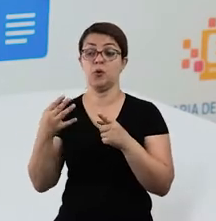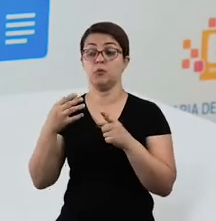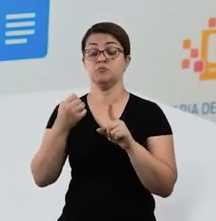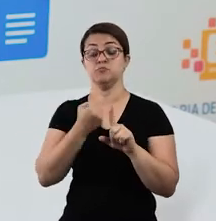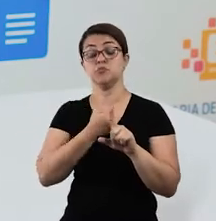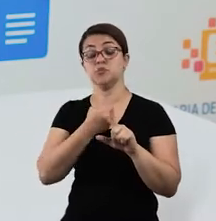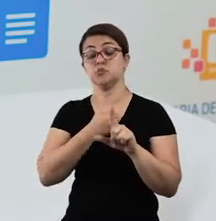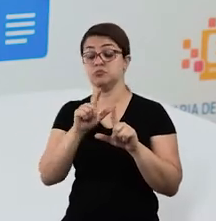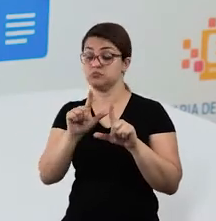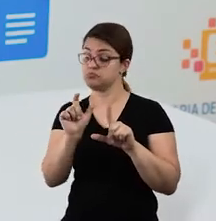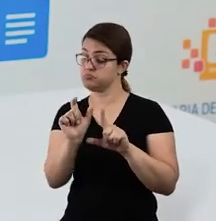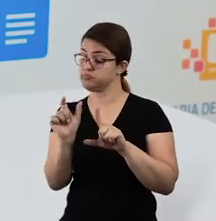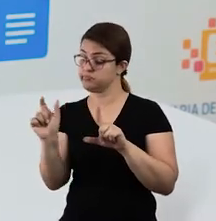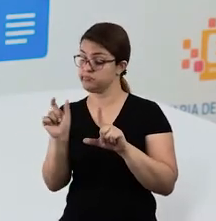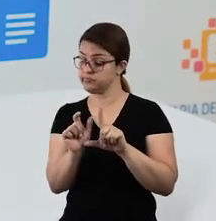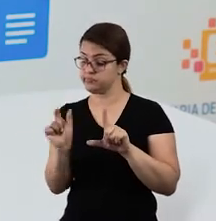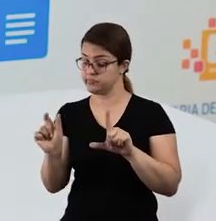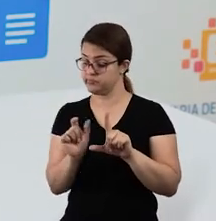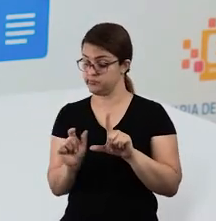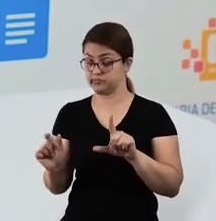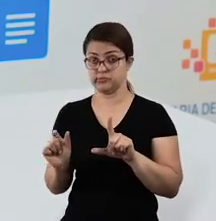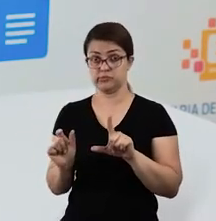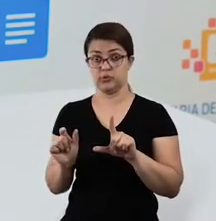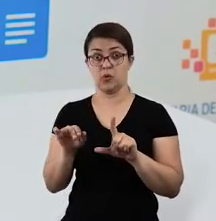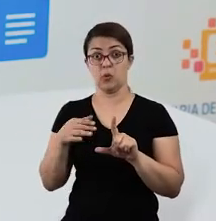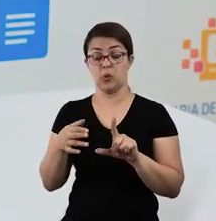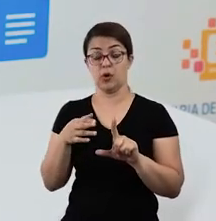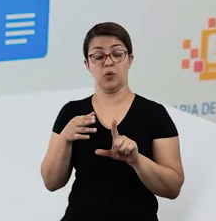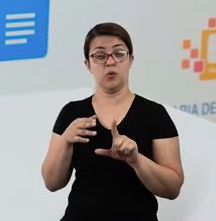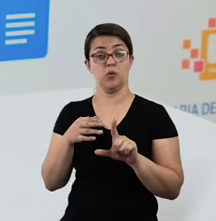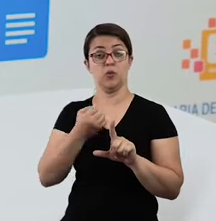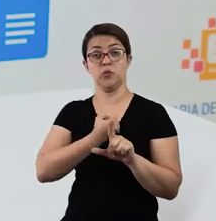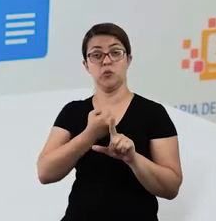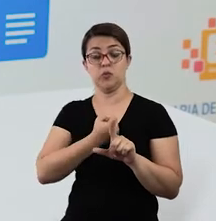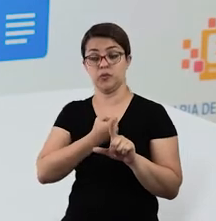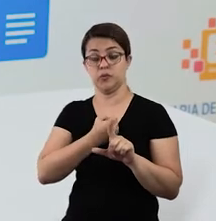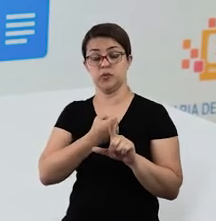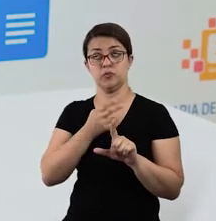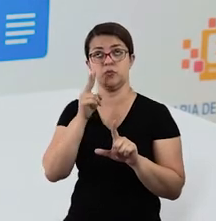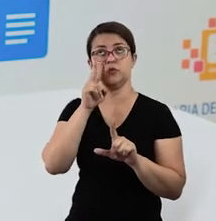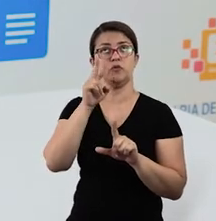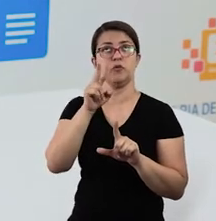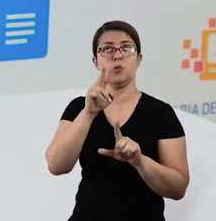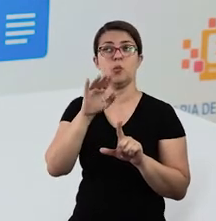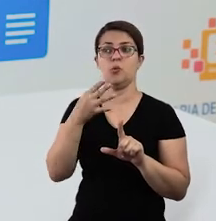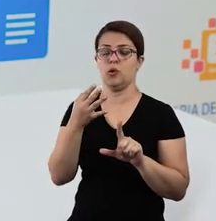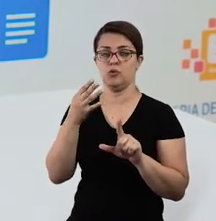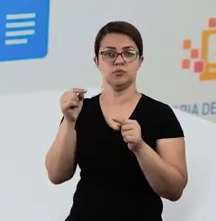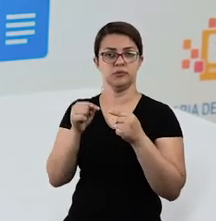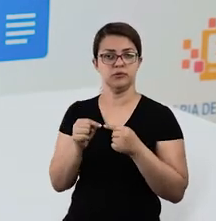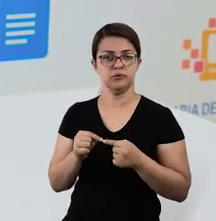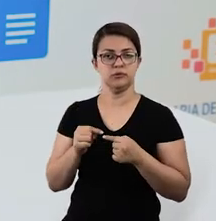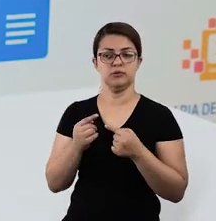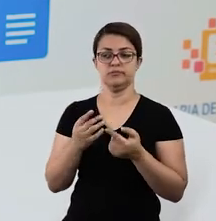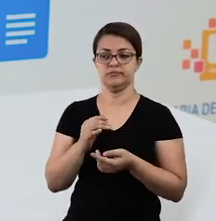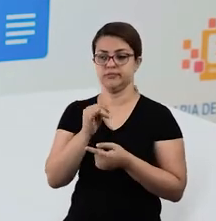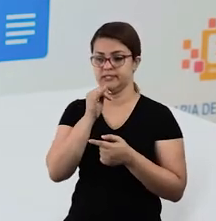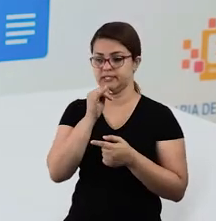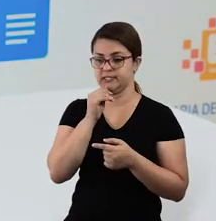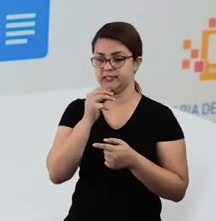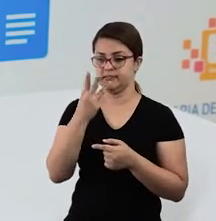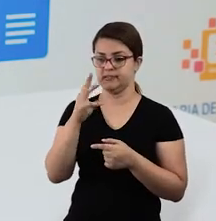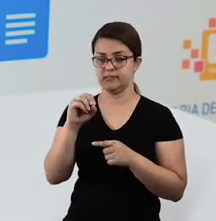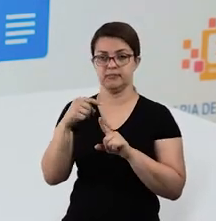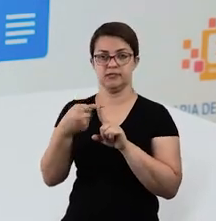dessas opções é a opção correta da composição desse número que está decomposto? Né? Por